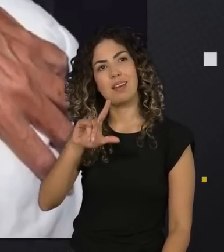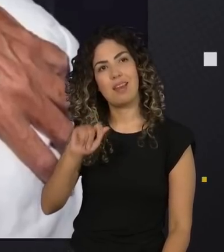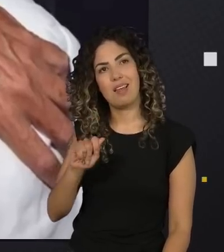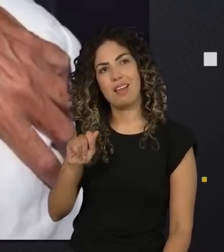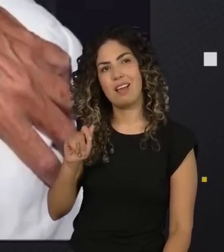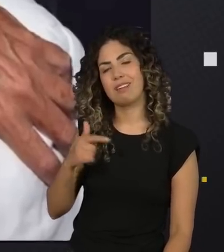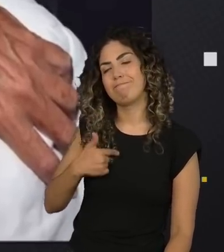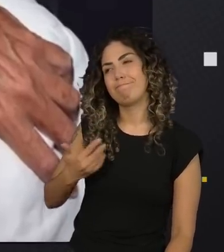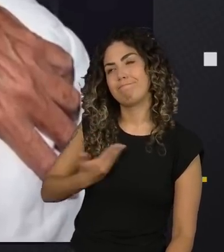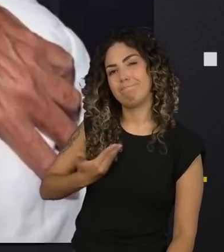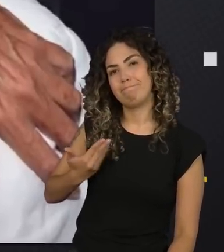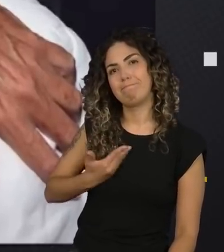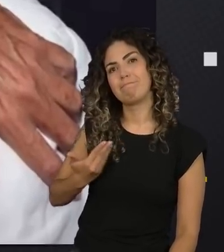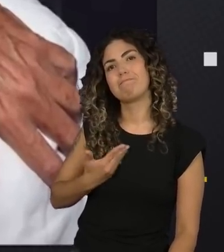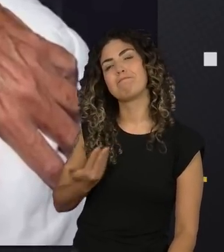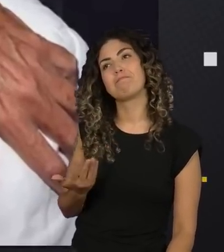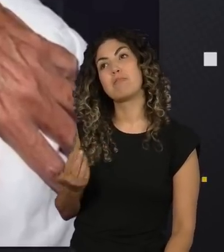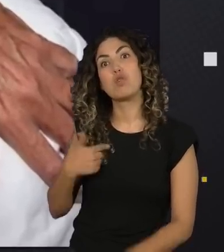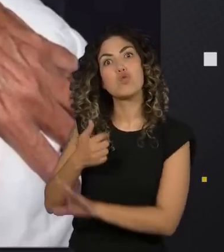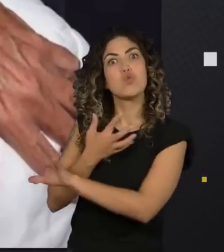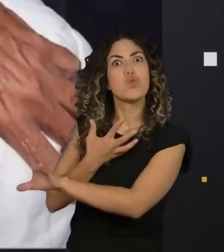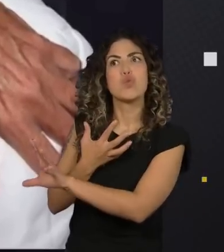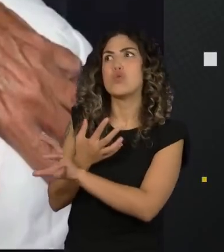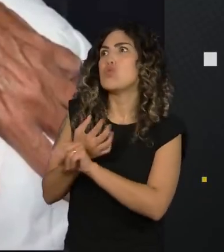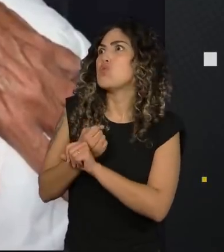A química, se eu tivesse que